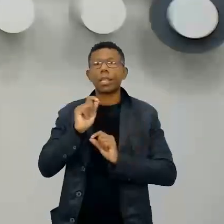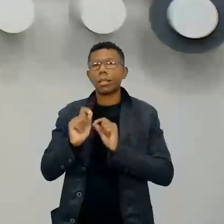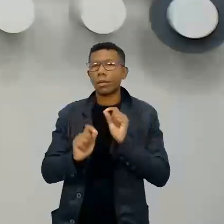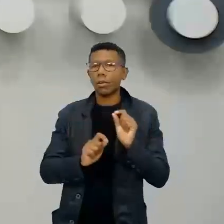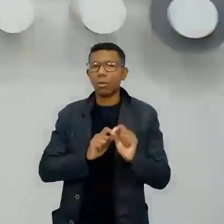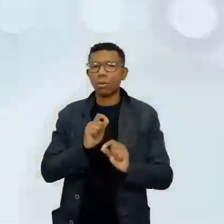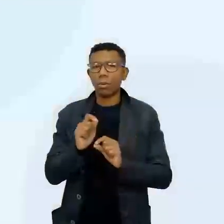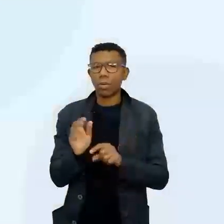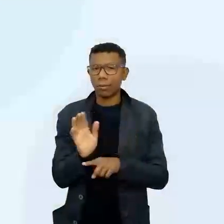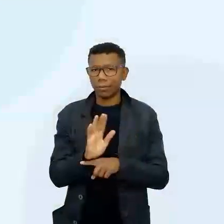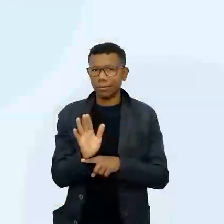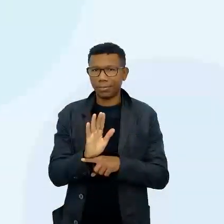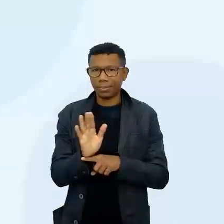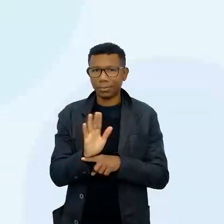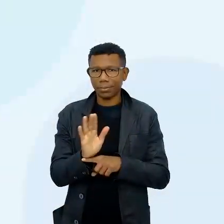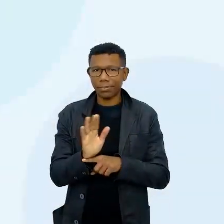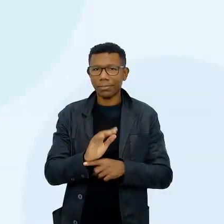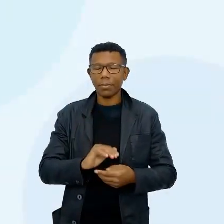slide, por gentileza,